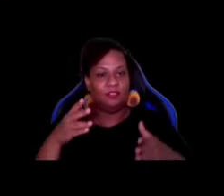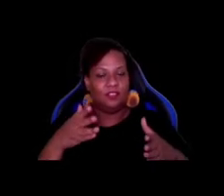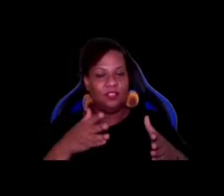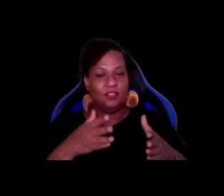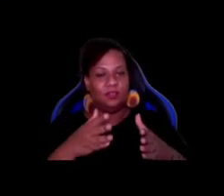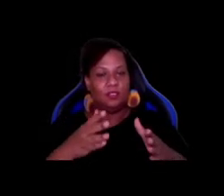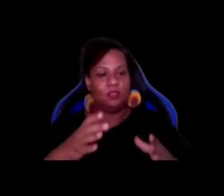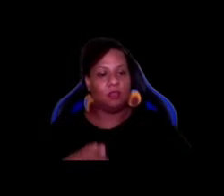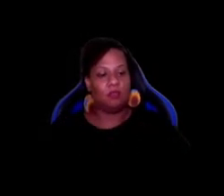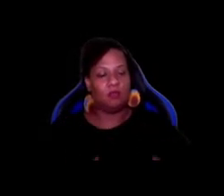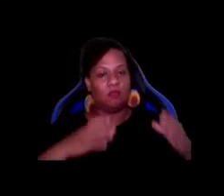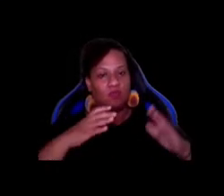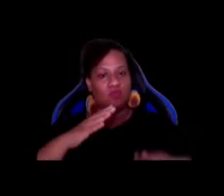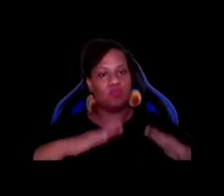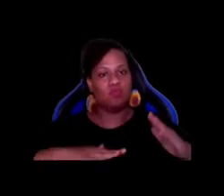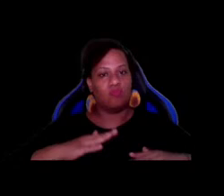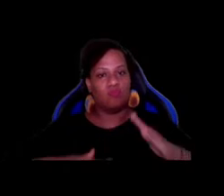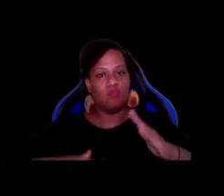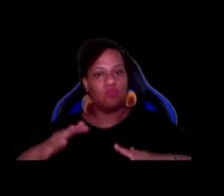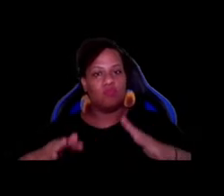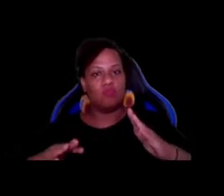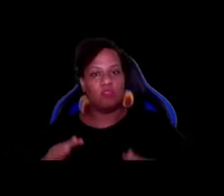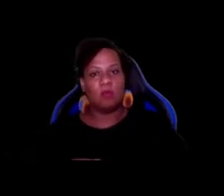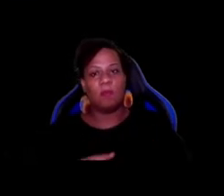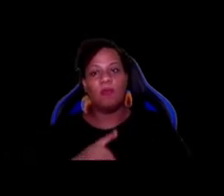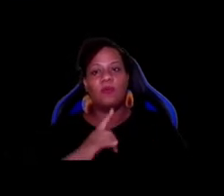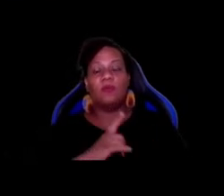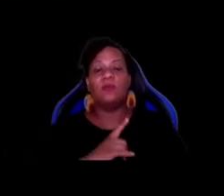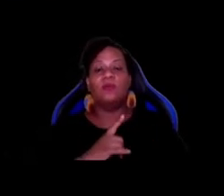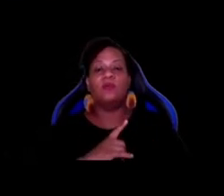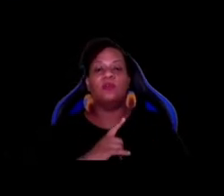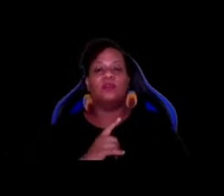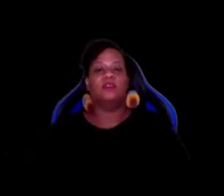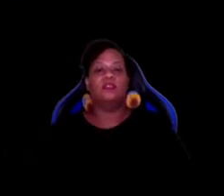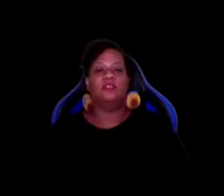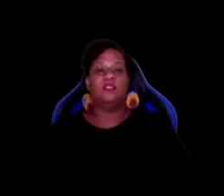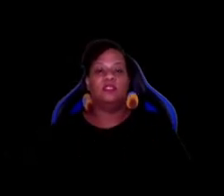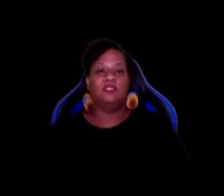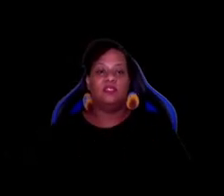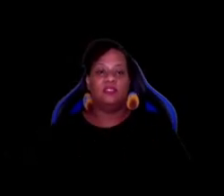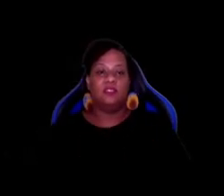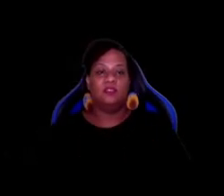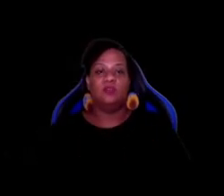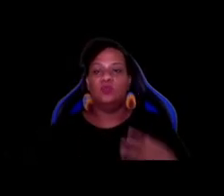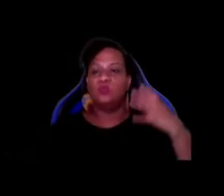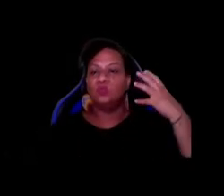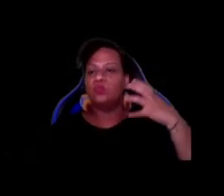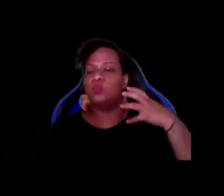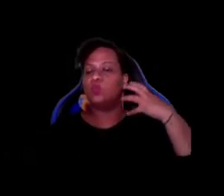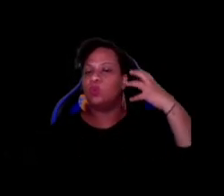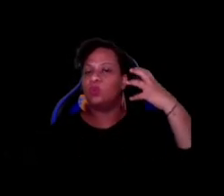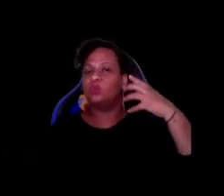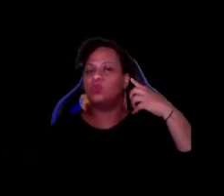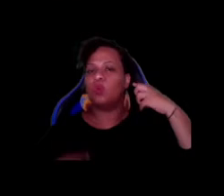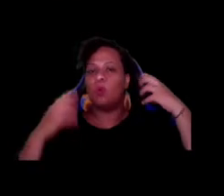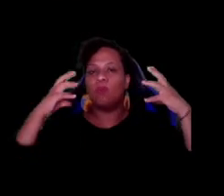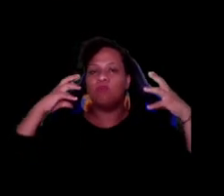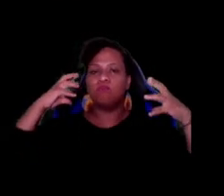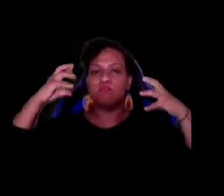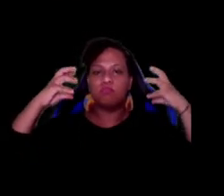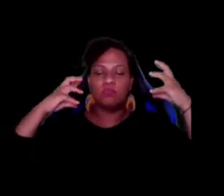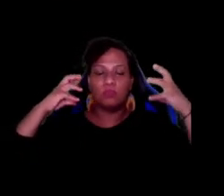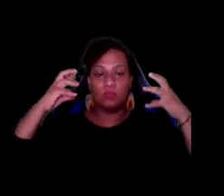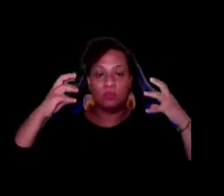os tambores, né, traz, além da sonoridade, ele também,